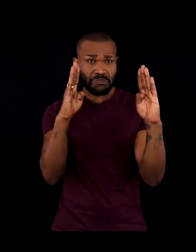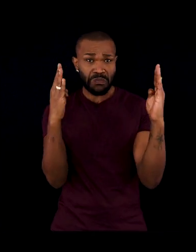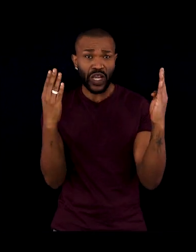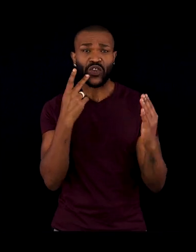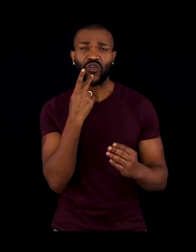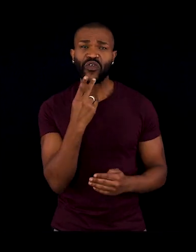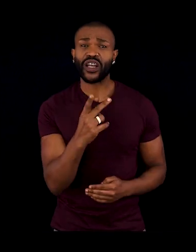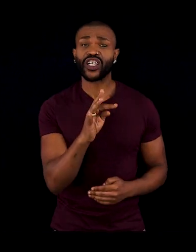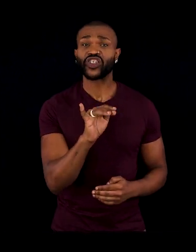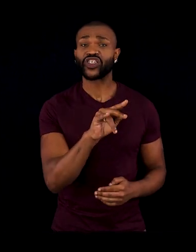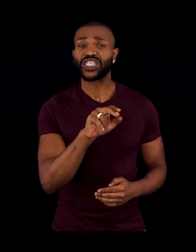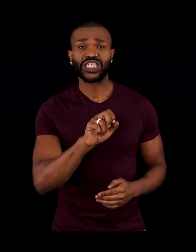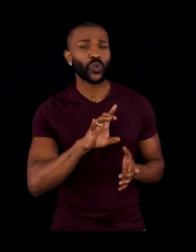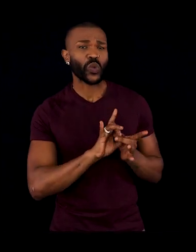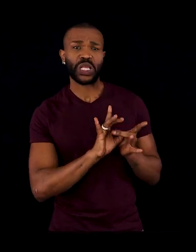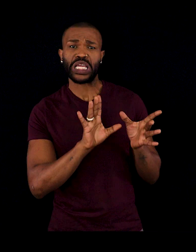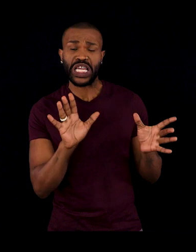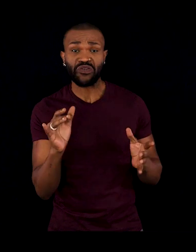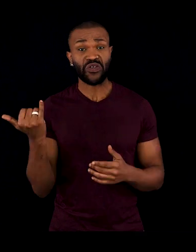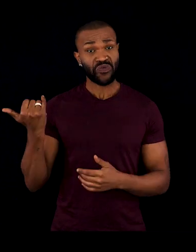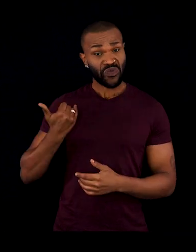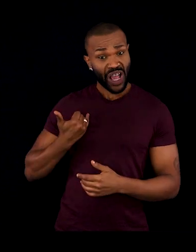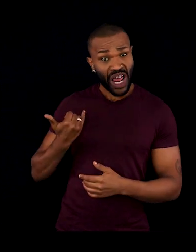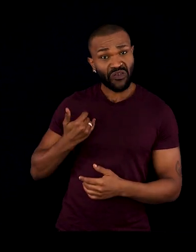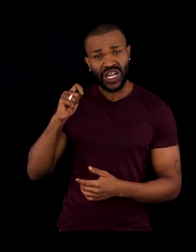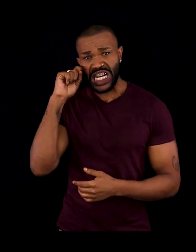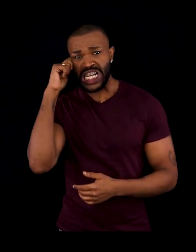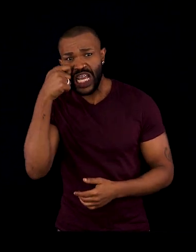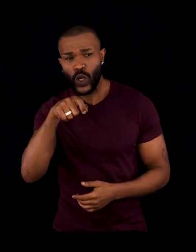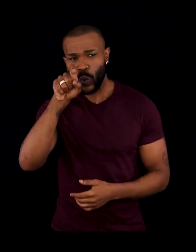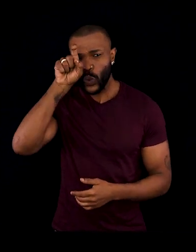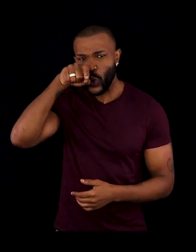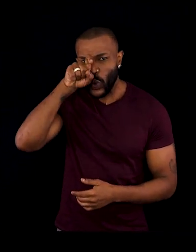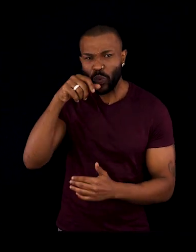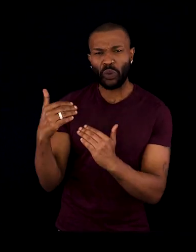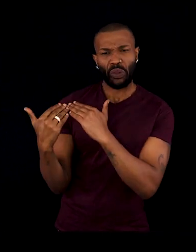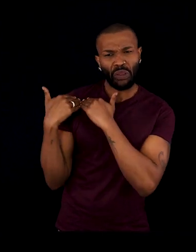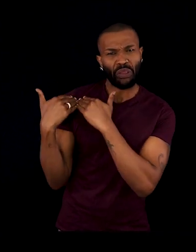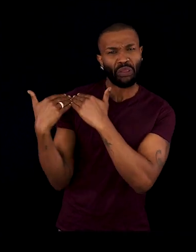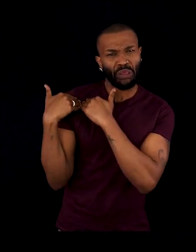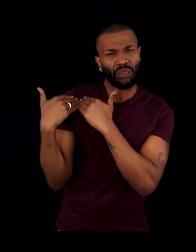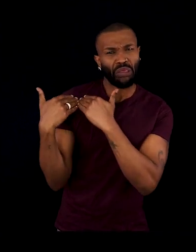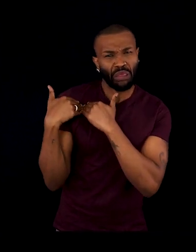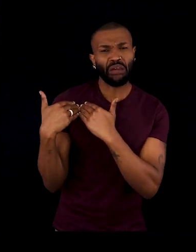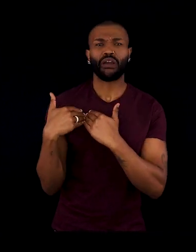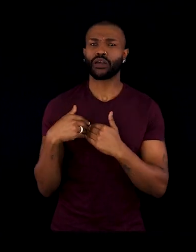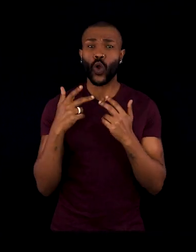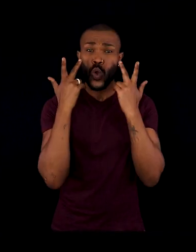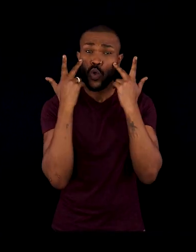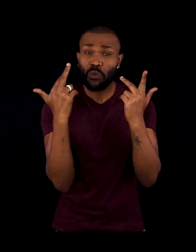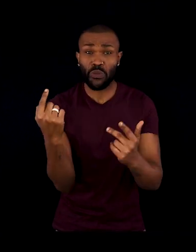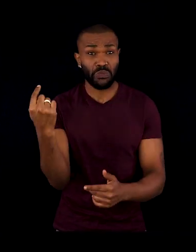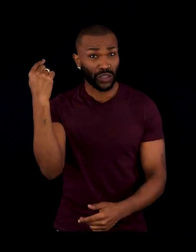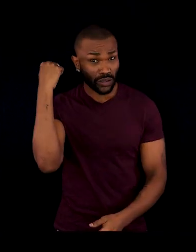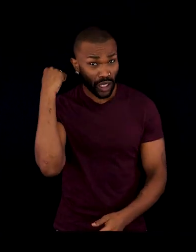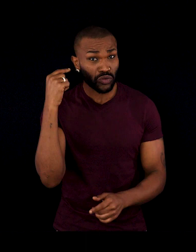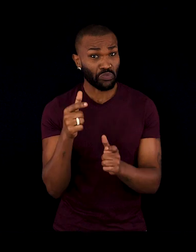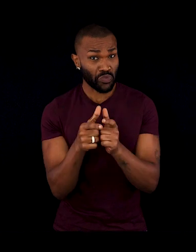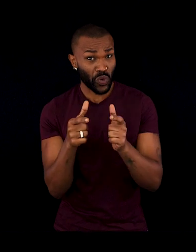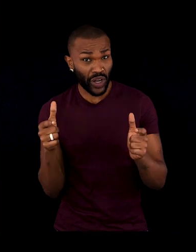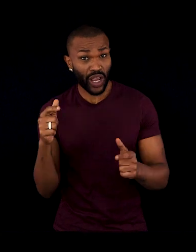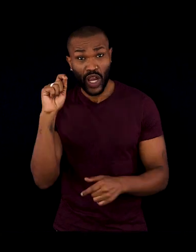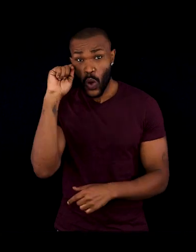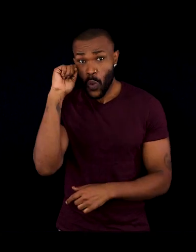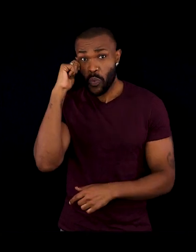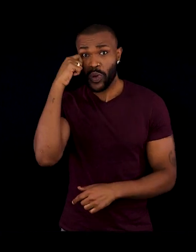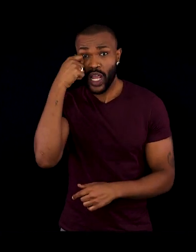aberta. Você queria chamar de Tizil? Chama! Eu fui chamado de Tizil, Urubu. Isso era muito comum.